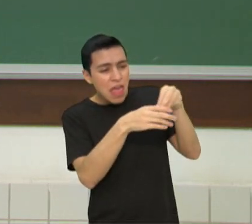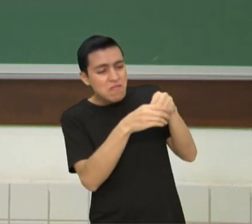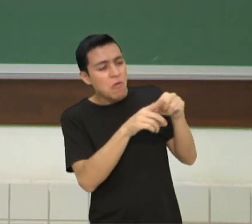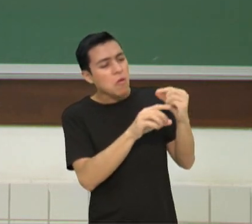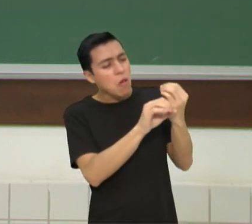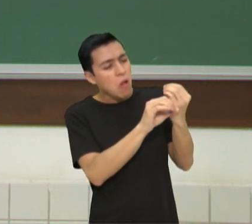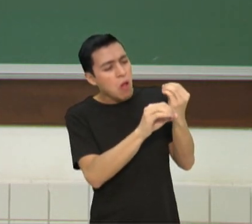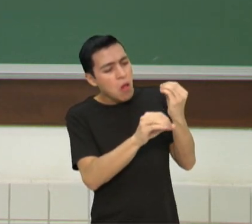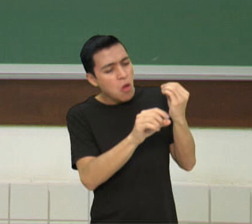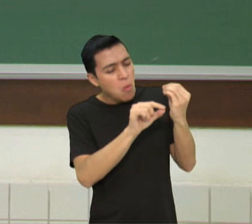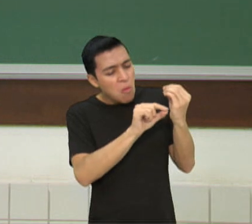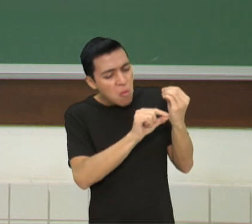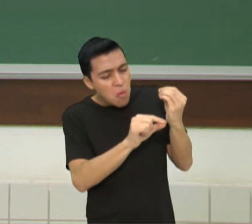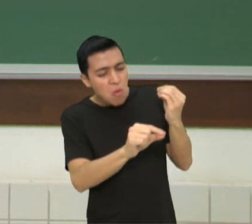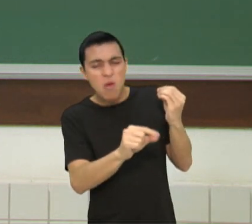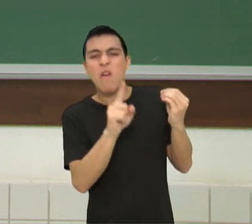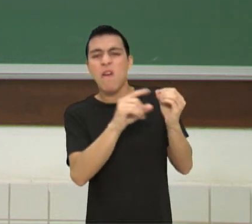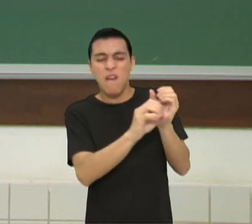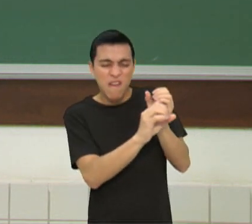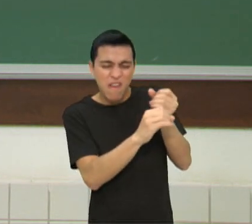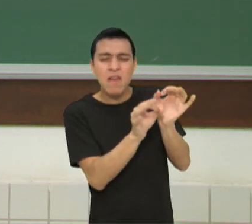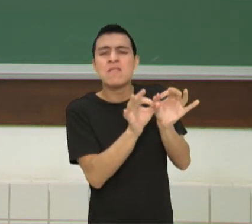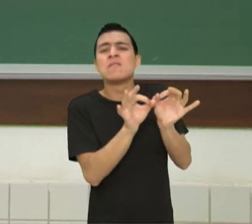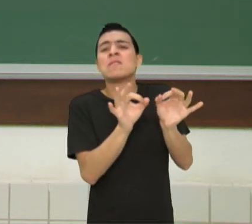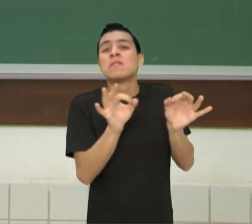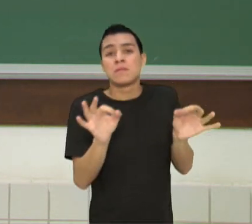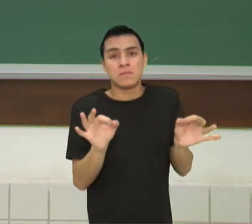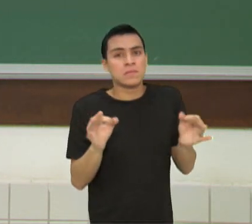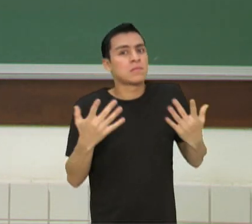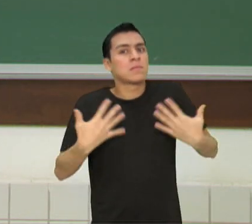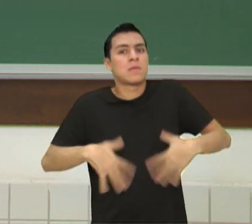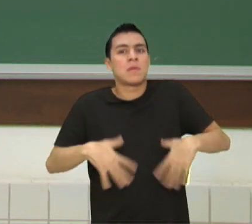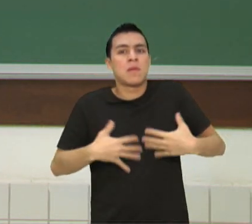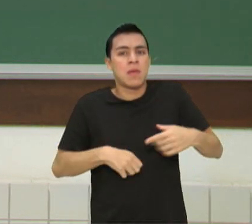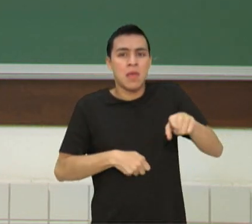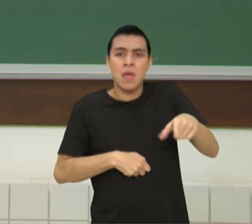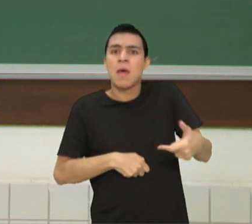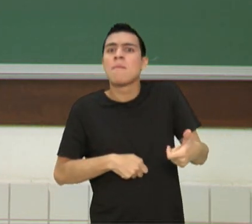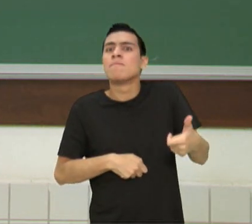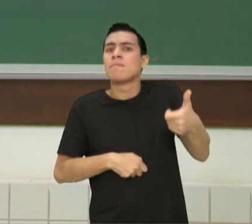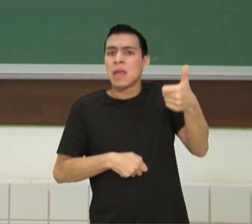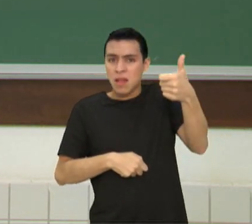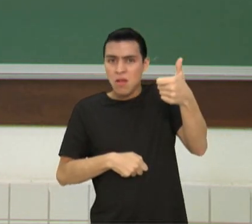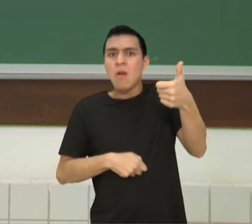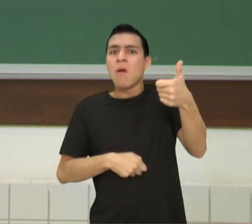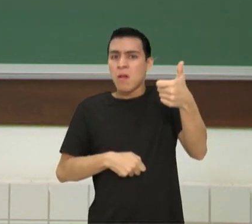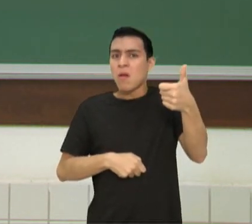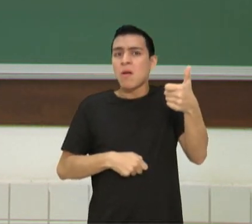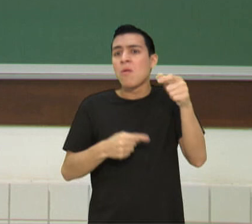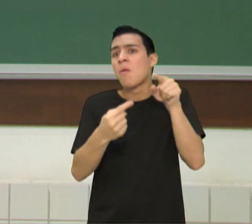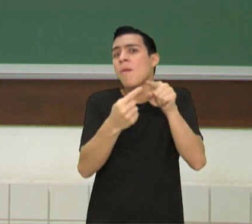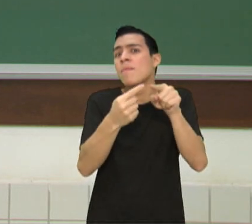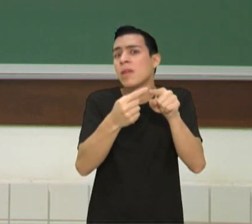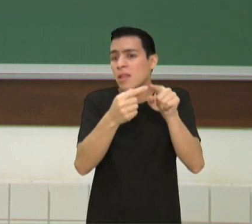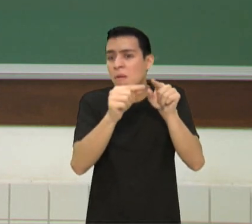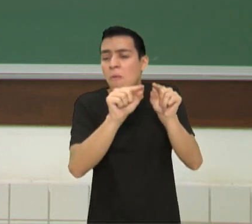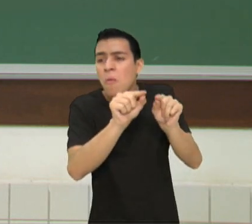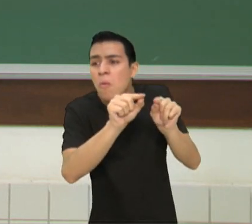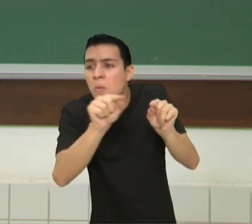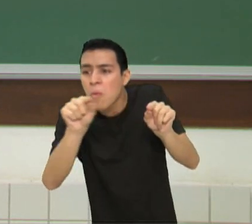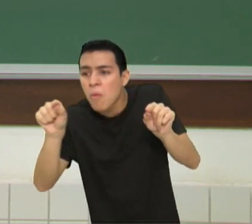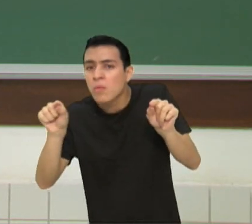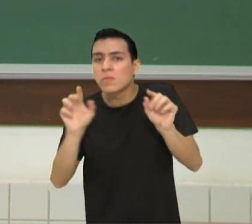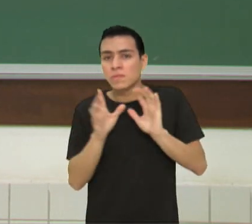tem, que por mais que fosse um microscópio simples, ele era o melhor para muitas situações. Então vamos